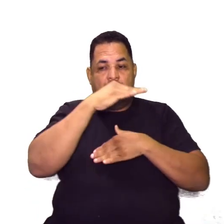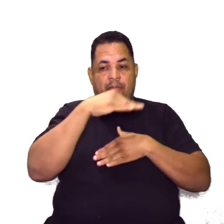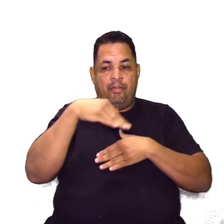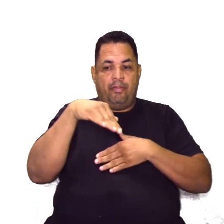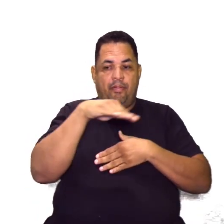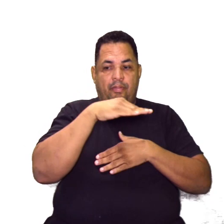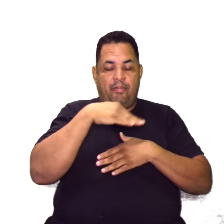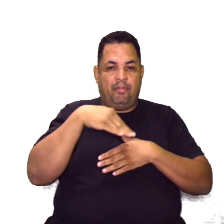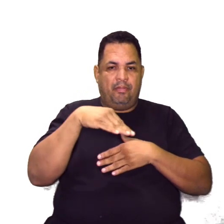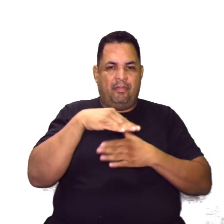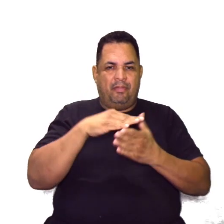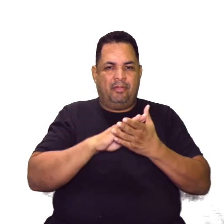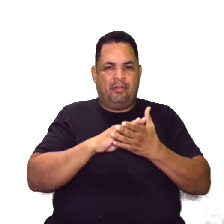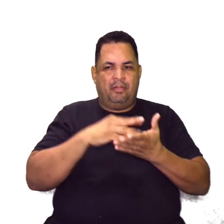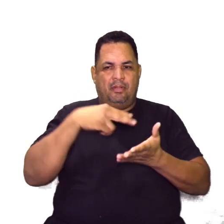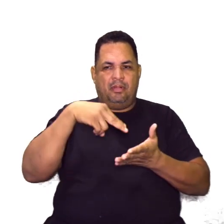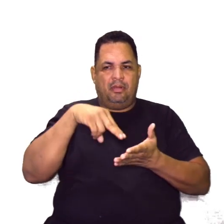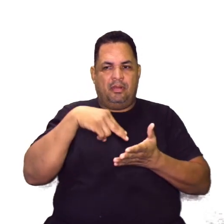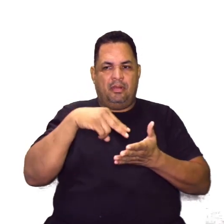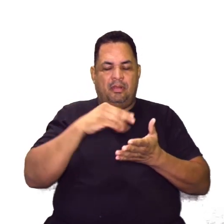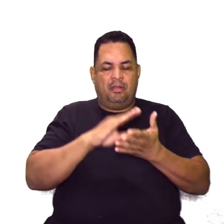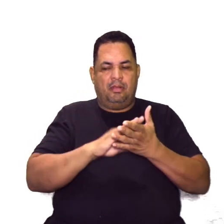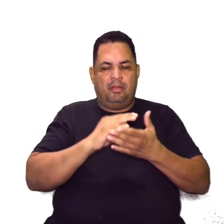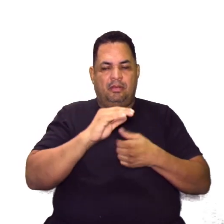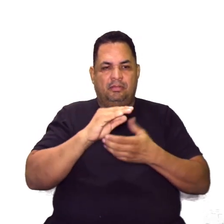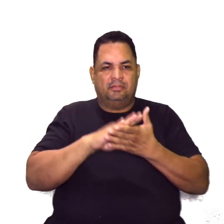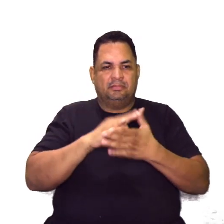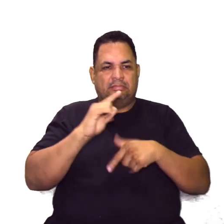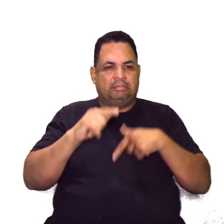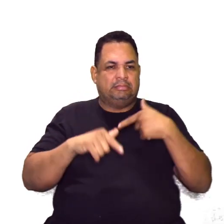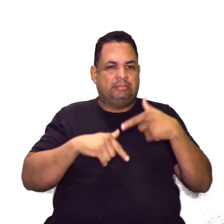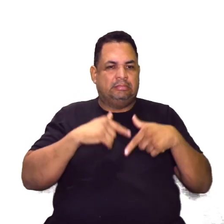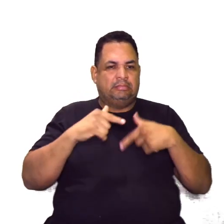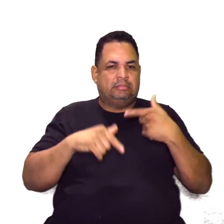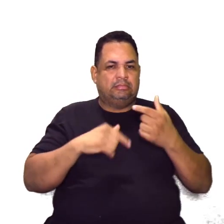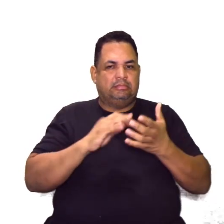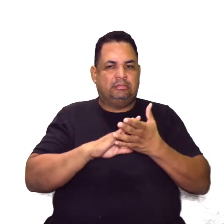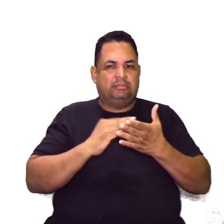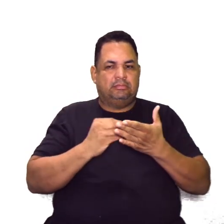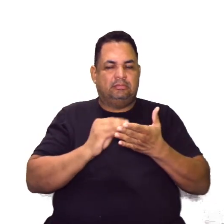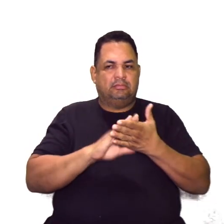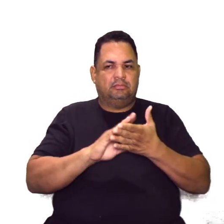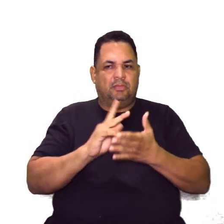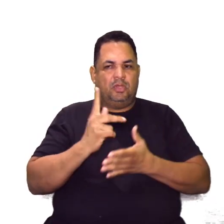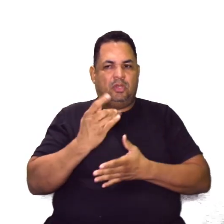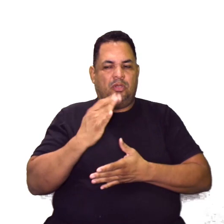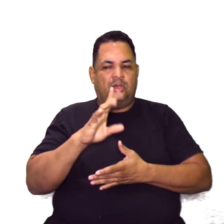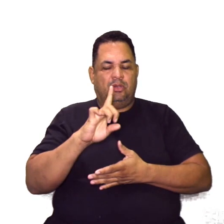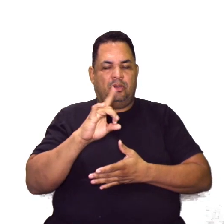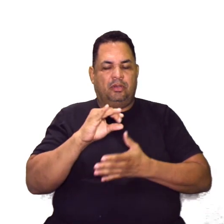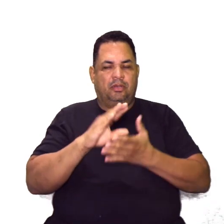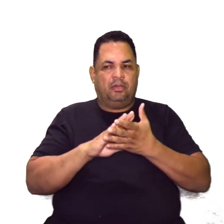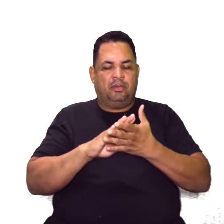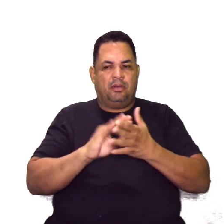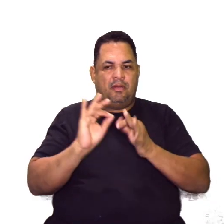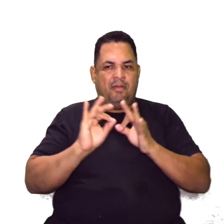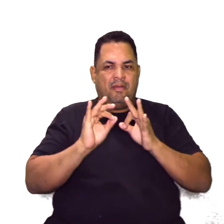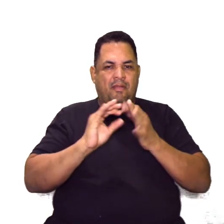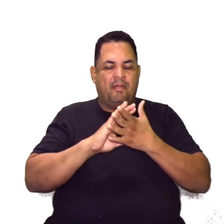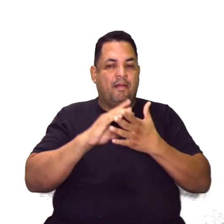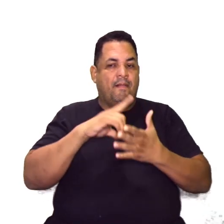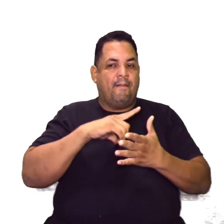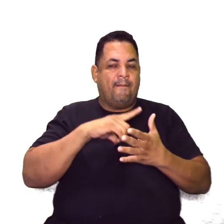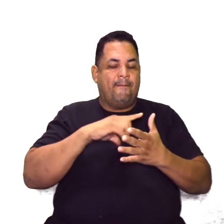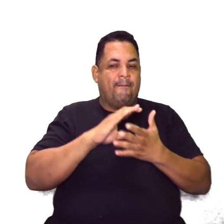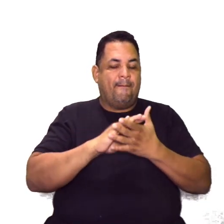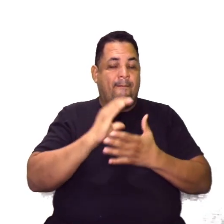flutua, dançando freneticamente e produzindo hidrogênio. No trecho 2,